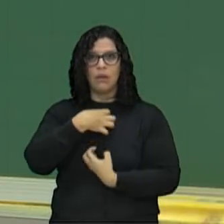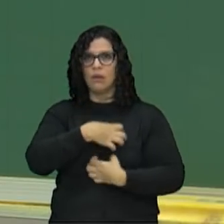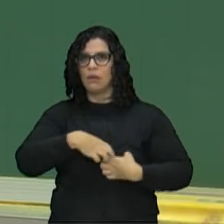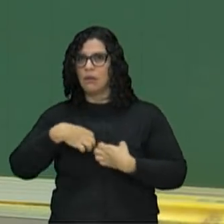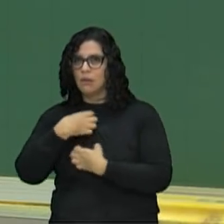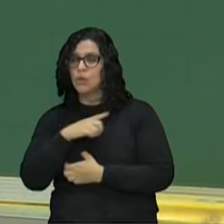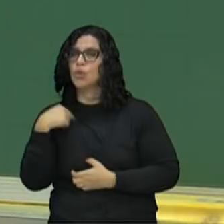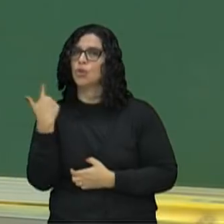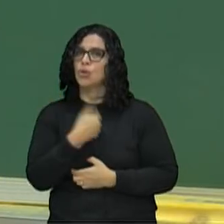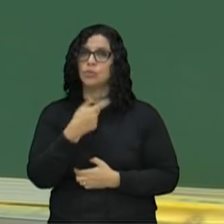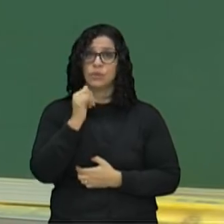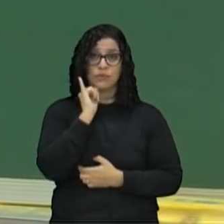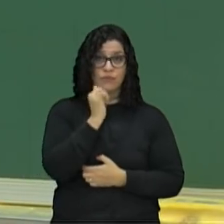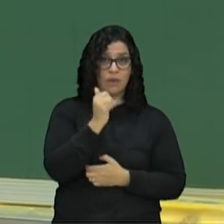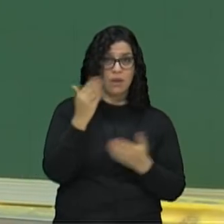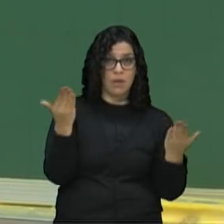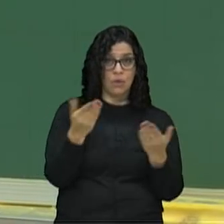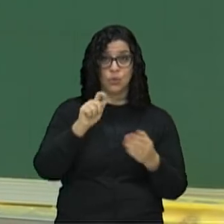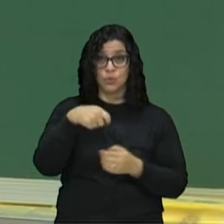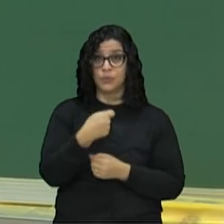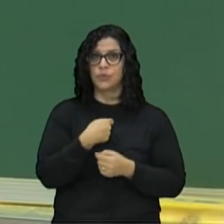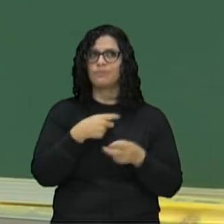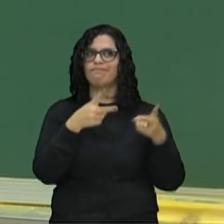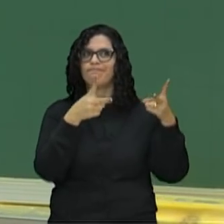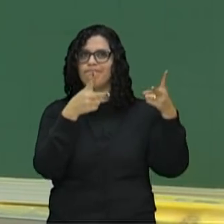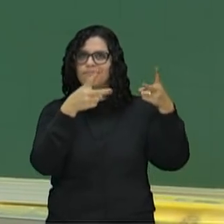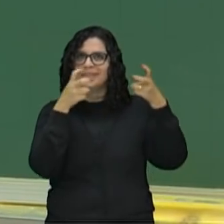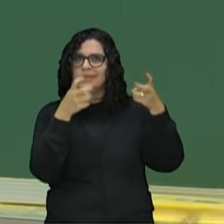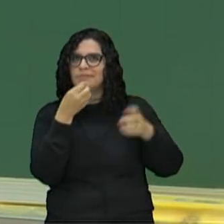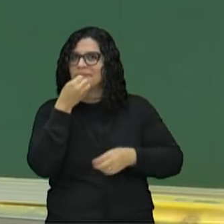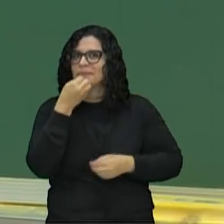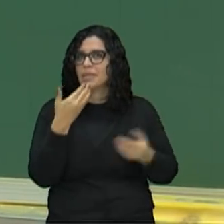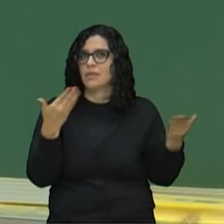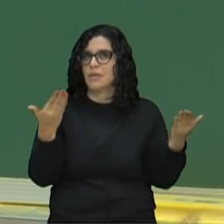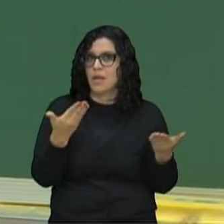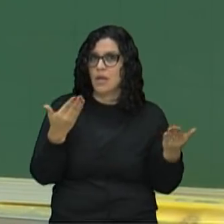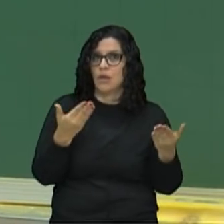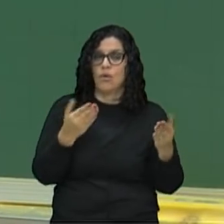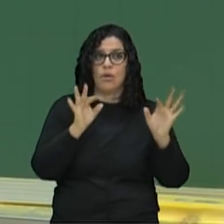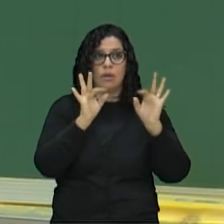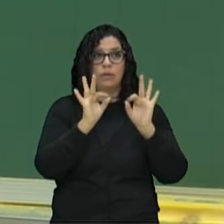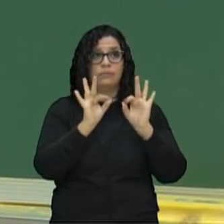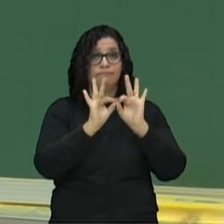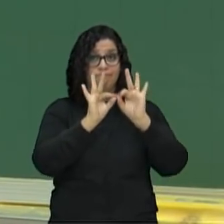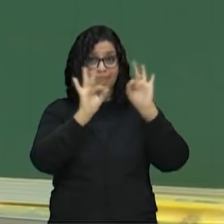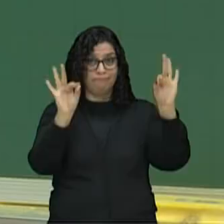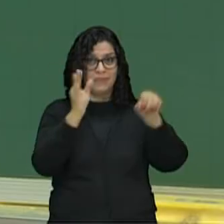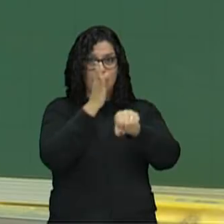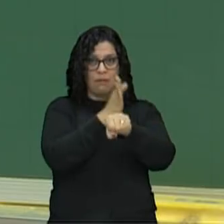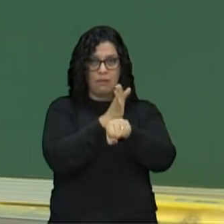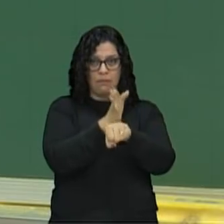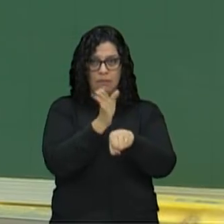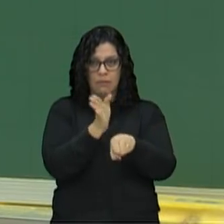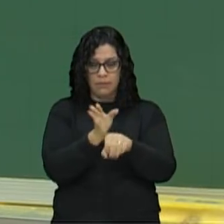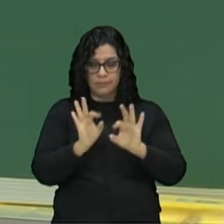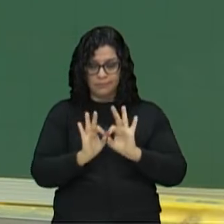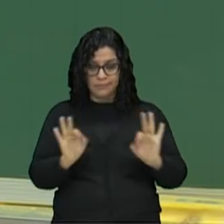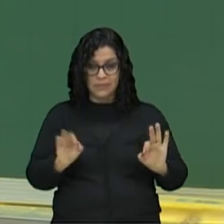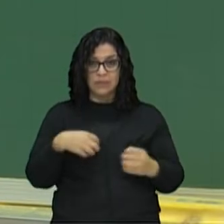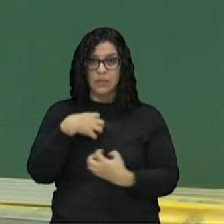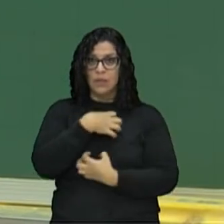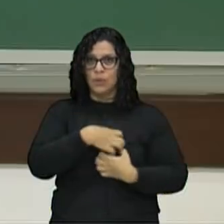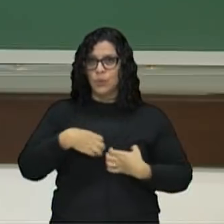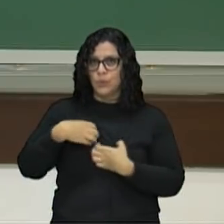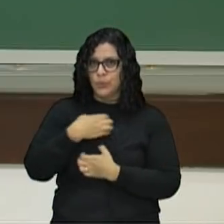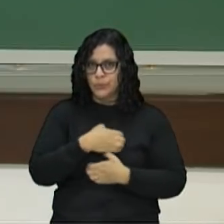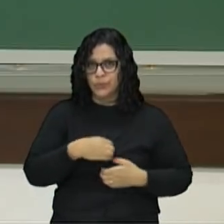que nós vamos falar. Então, observe muito bem o fragmento a cada momento e no meio dessa